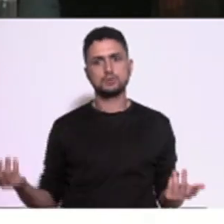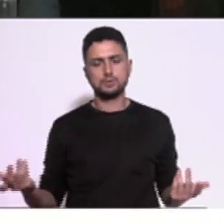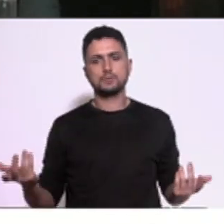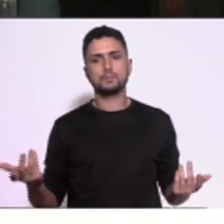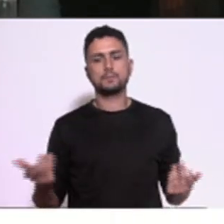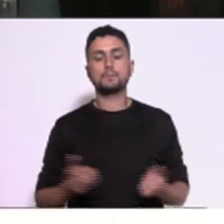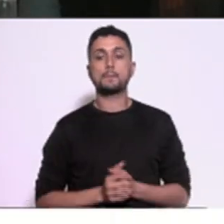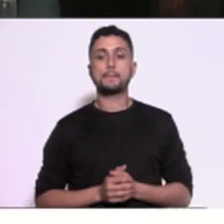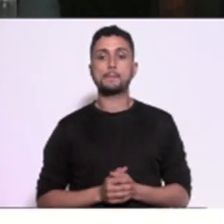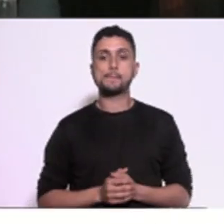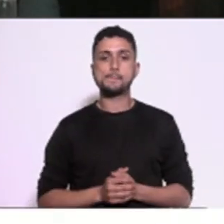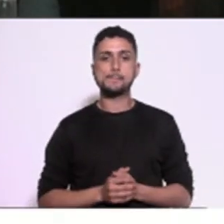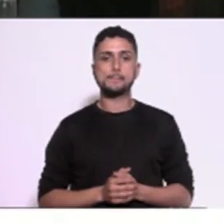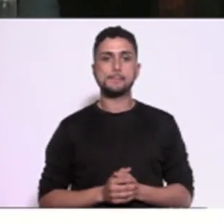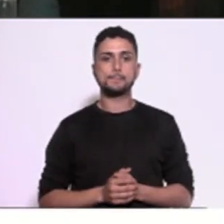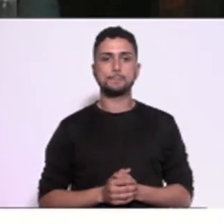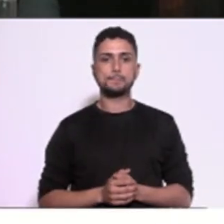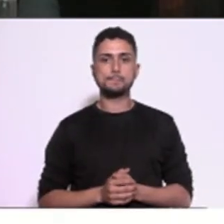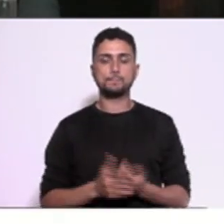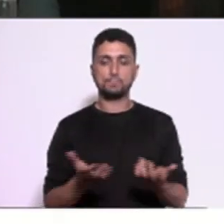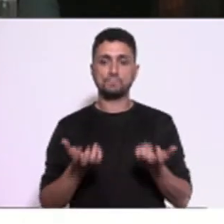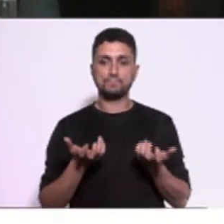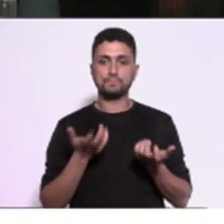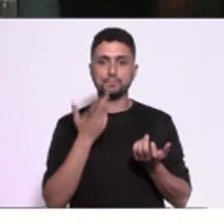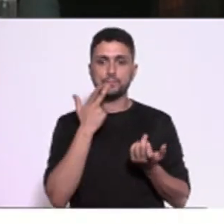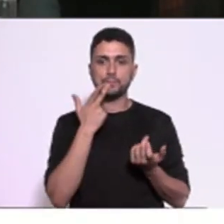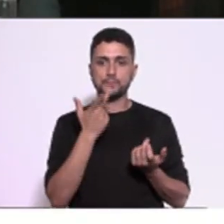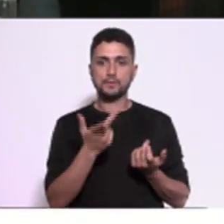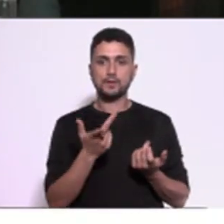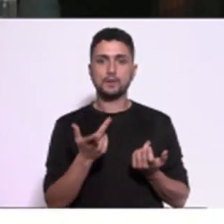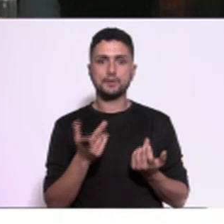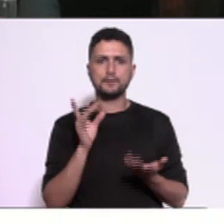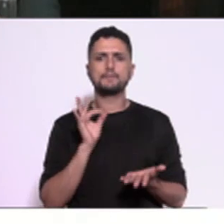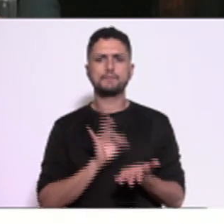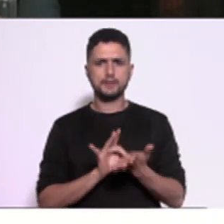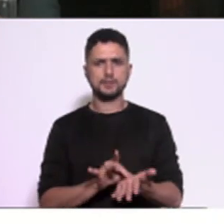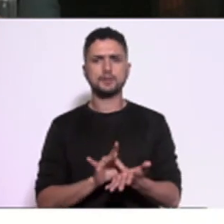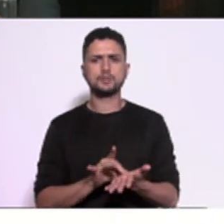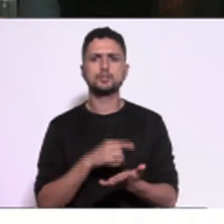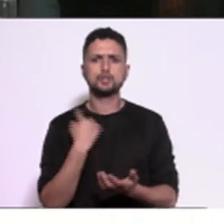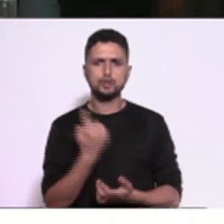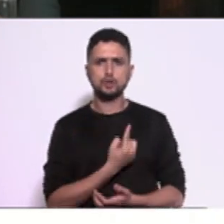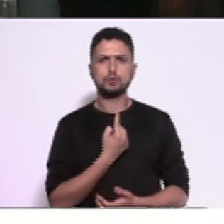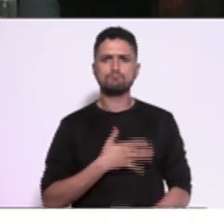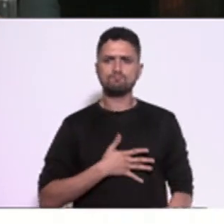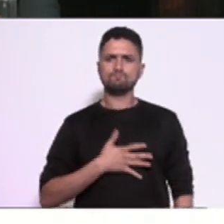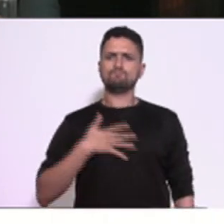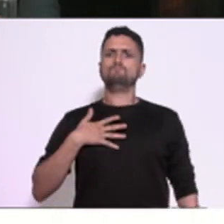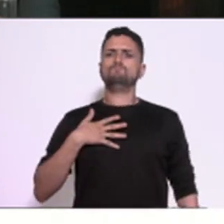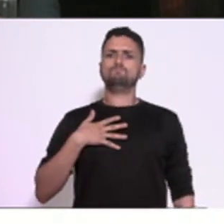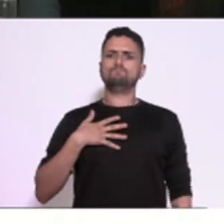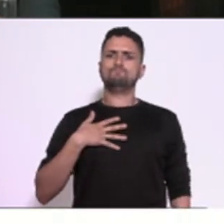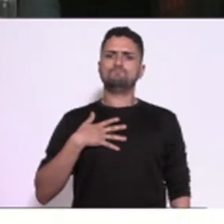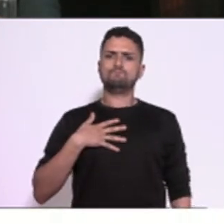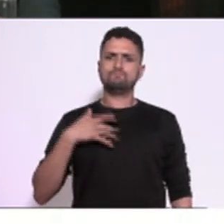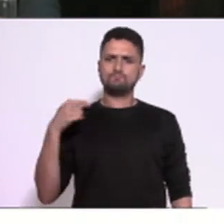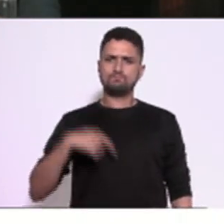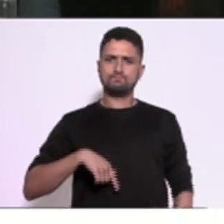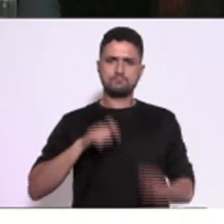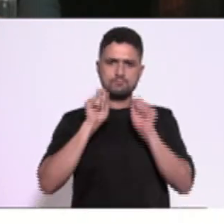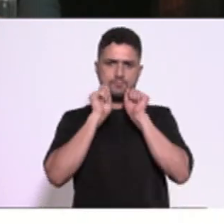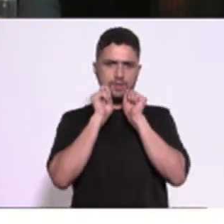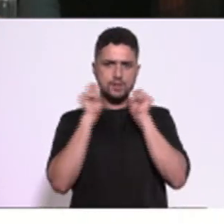que realmente nós estamos aqui orgulhosos na Assembleia de